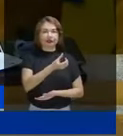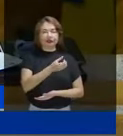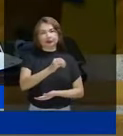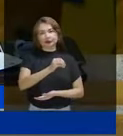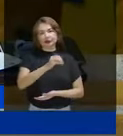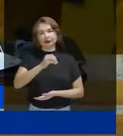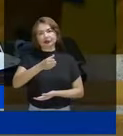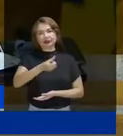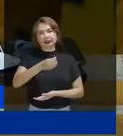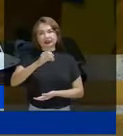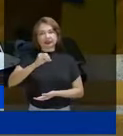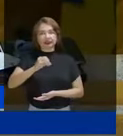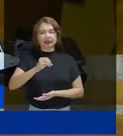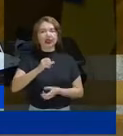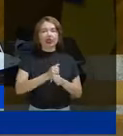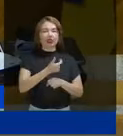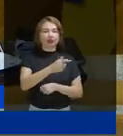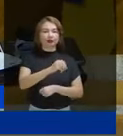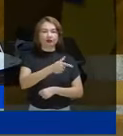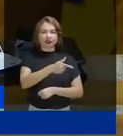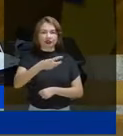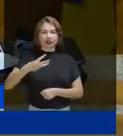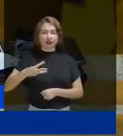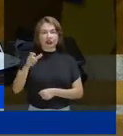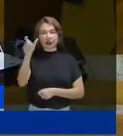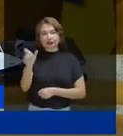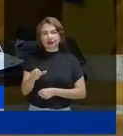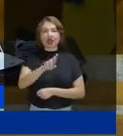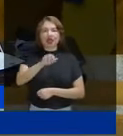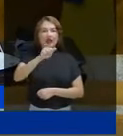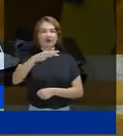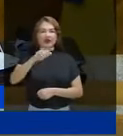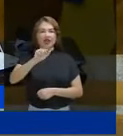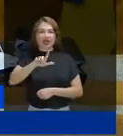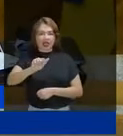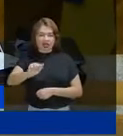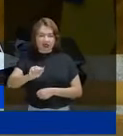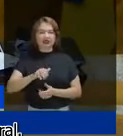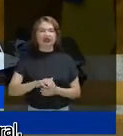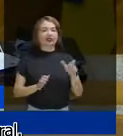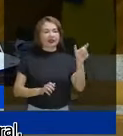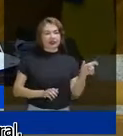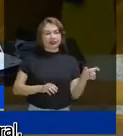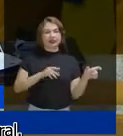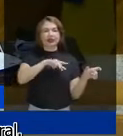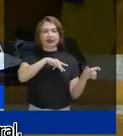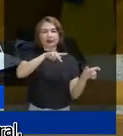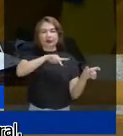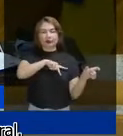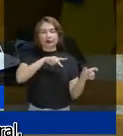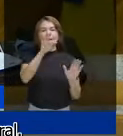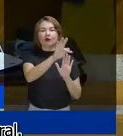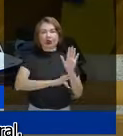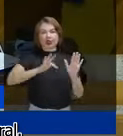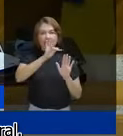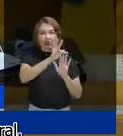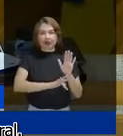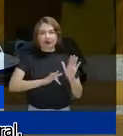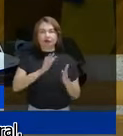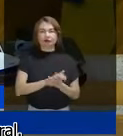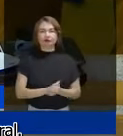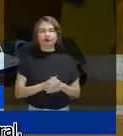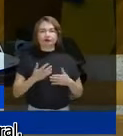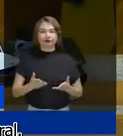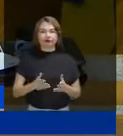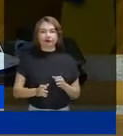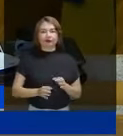600.060 de 2023, recorrente é Rafaela Dias Freire e recorrido o Ministério Público Federal. Relator é